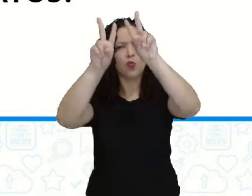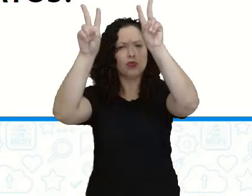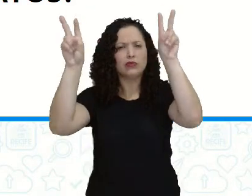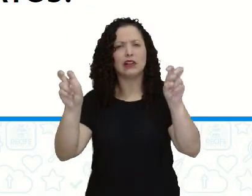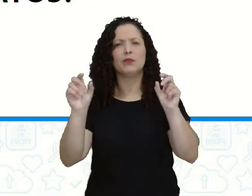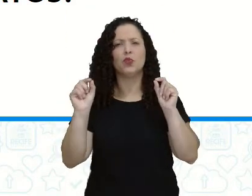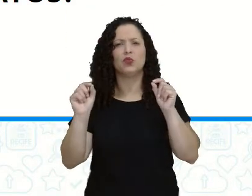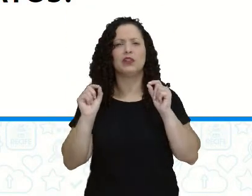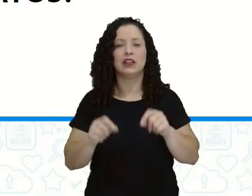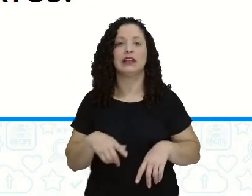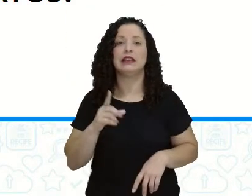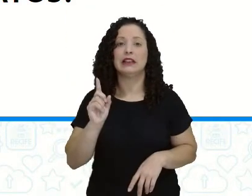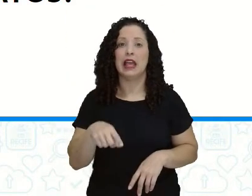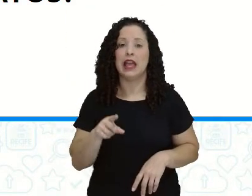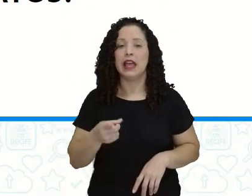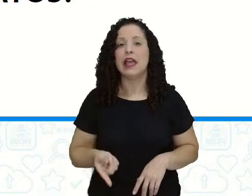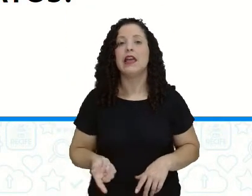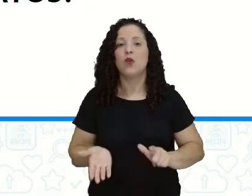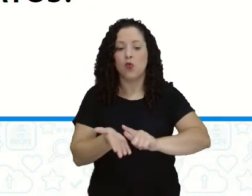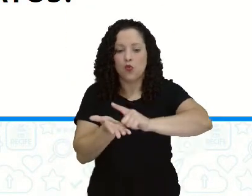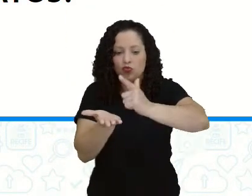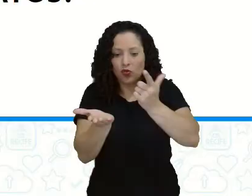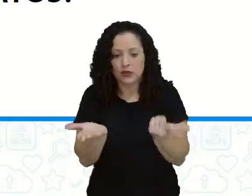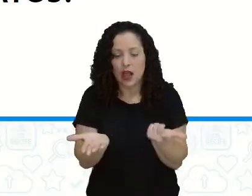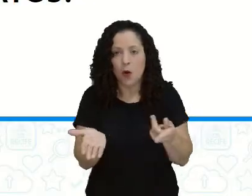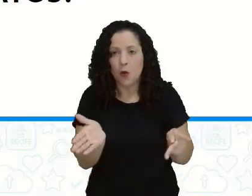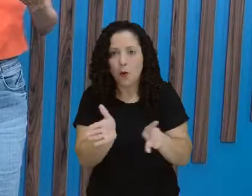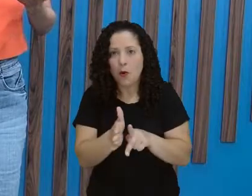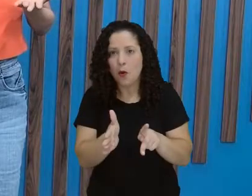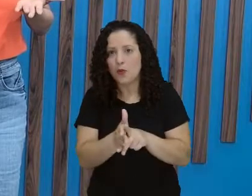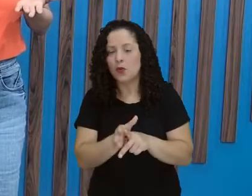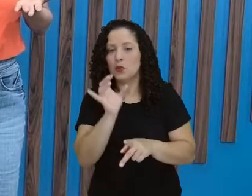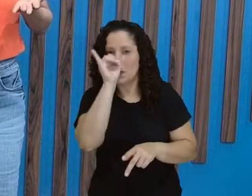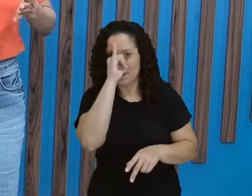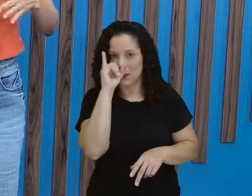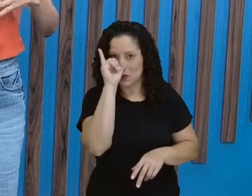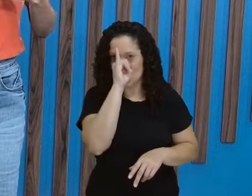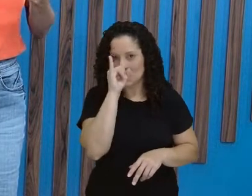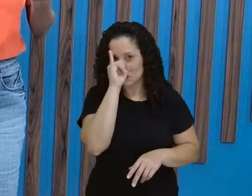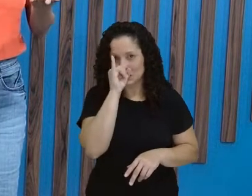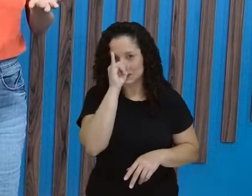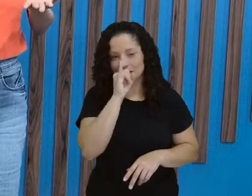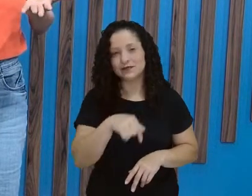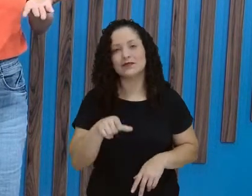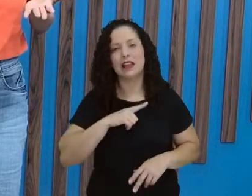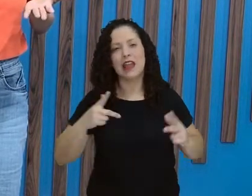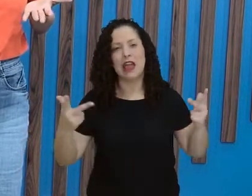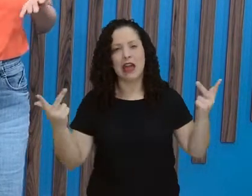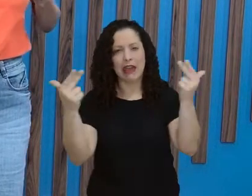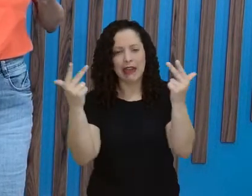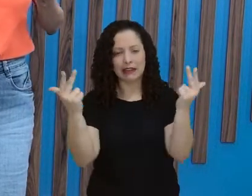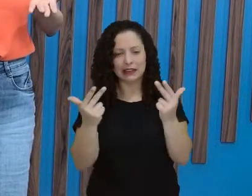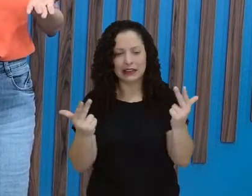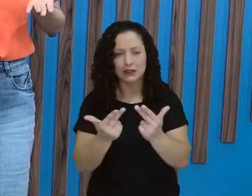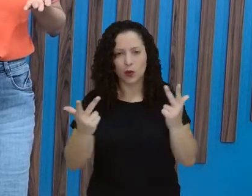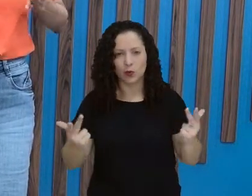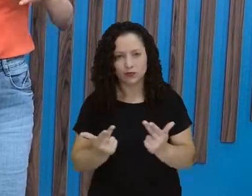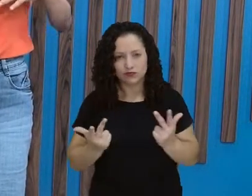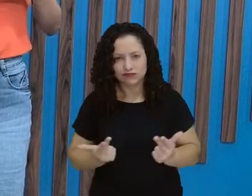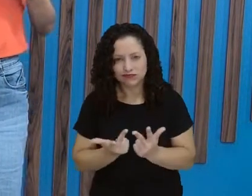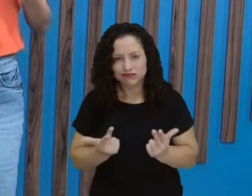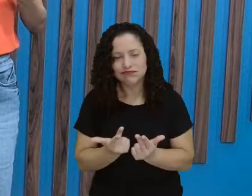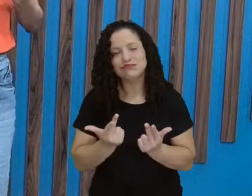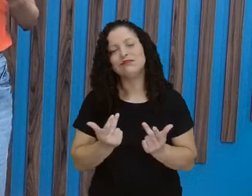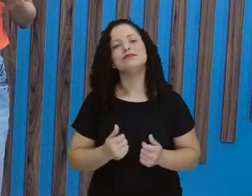era um jornal que era editado pelo porco, não é? O editor desse jornal era um porco.